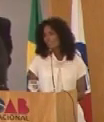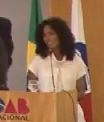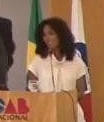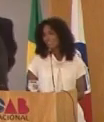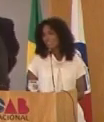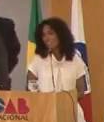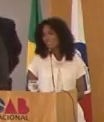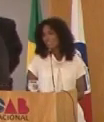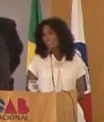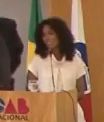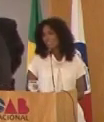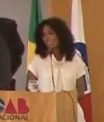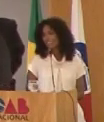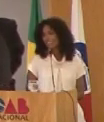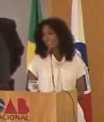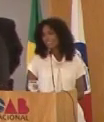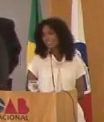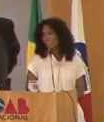subiu